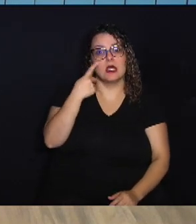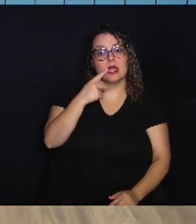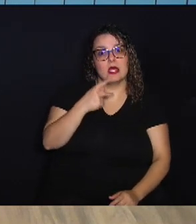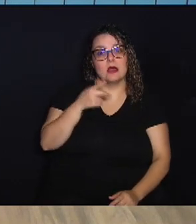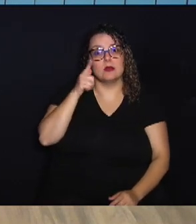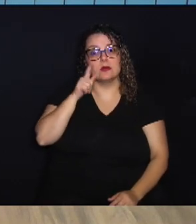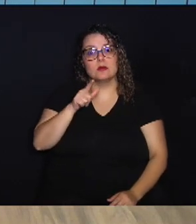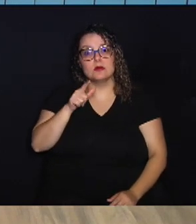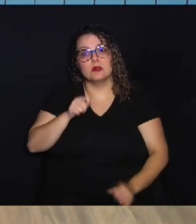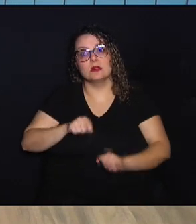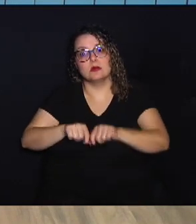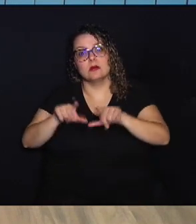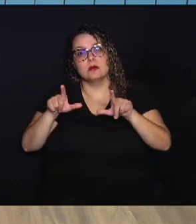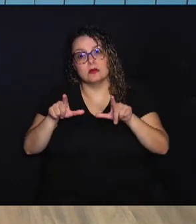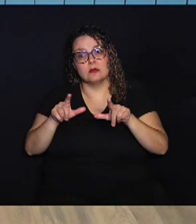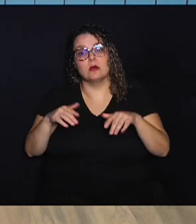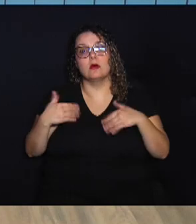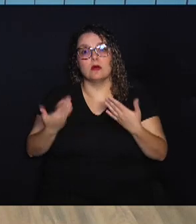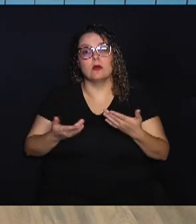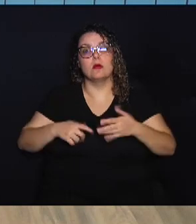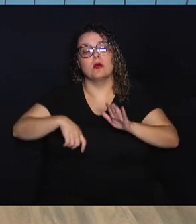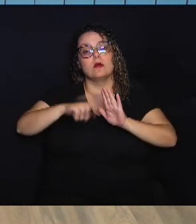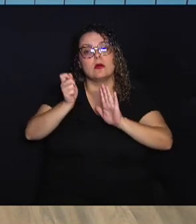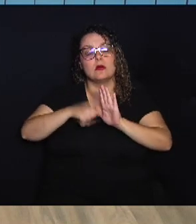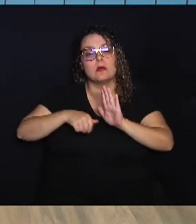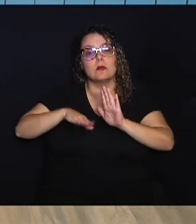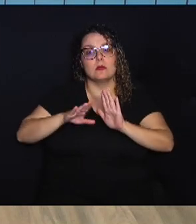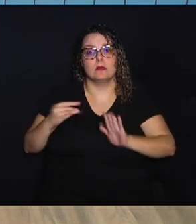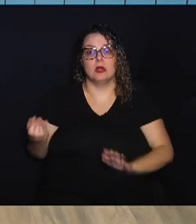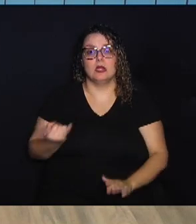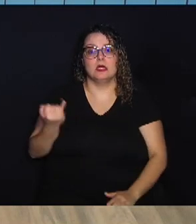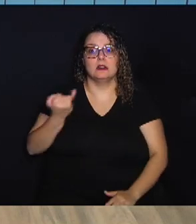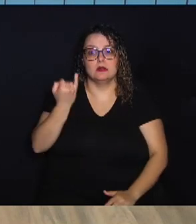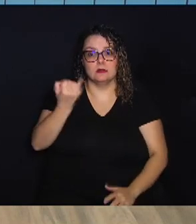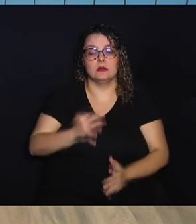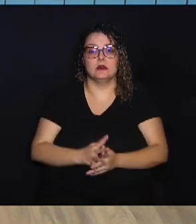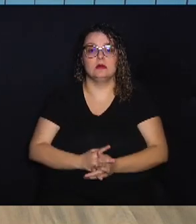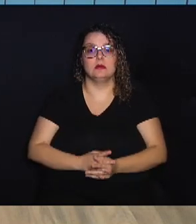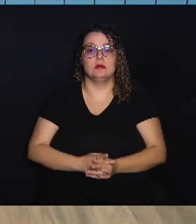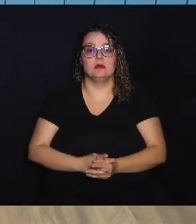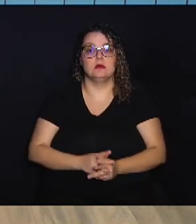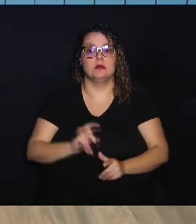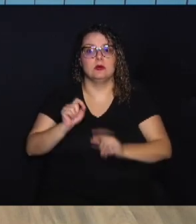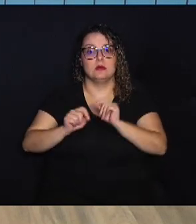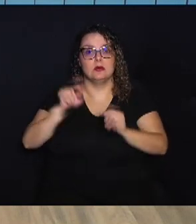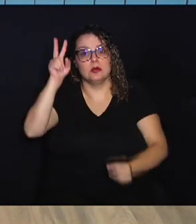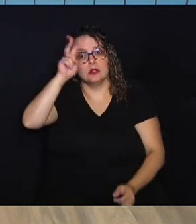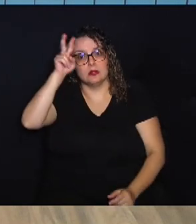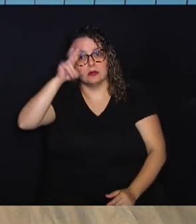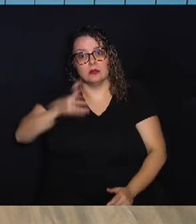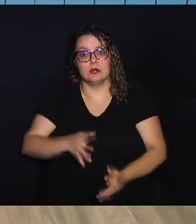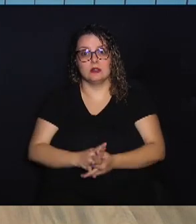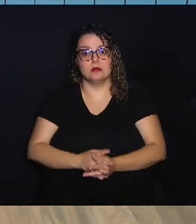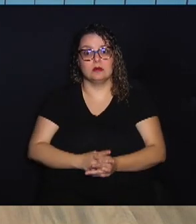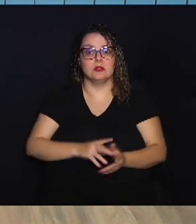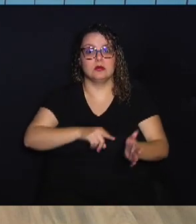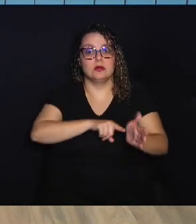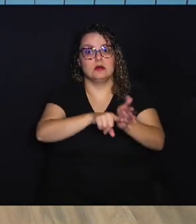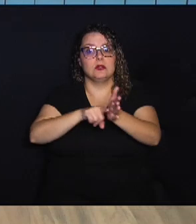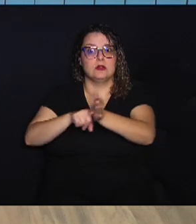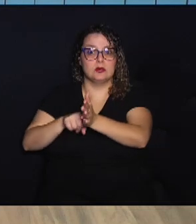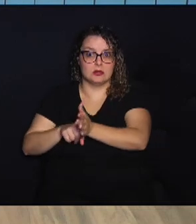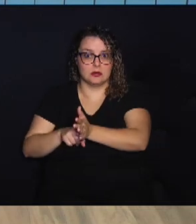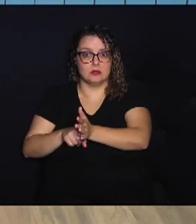destacar qual que é o registro mais importante, o que é histórico, o que nessa pesquisa que foi